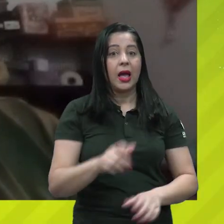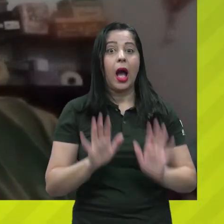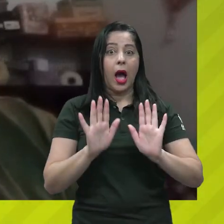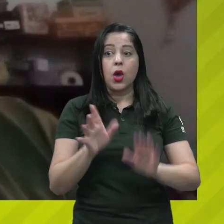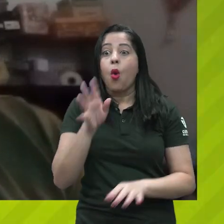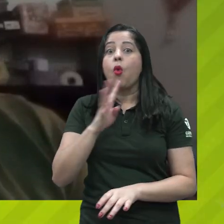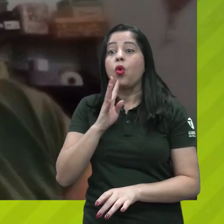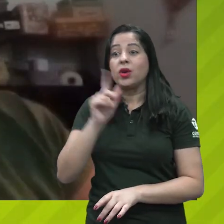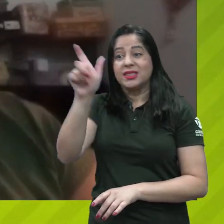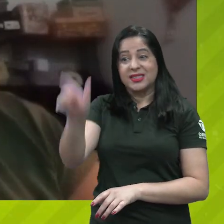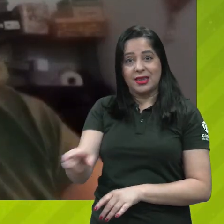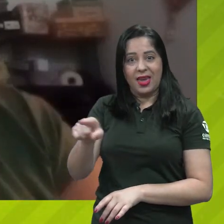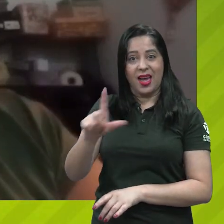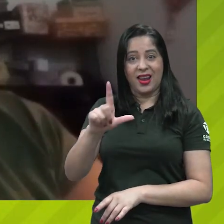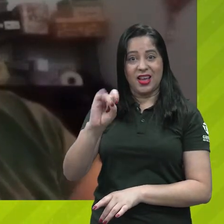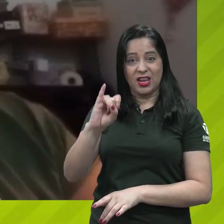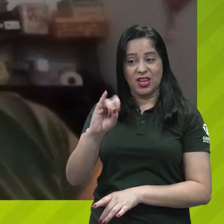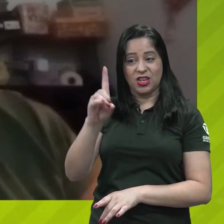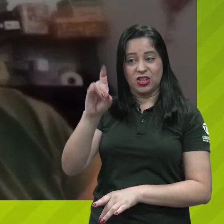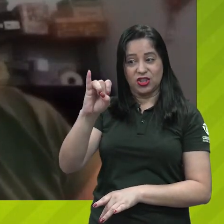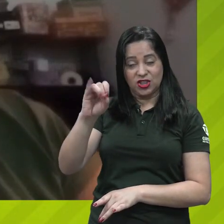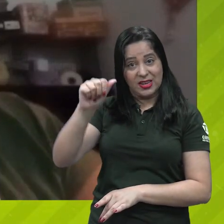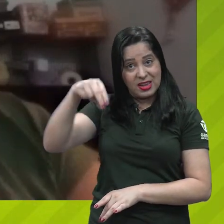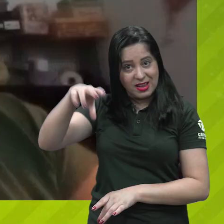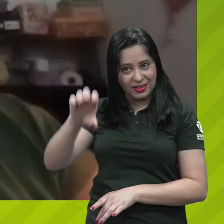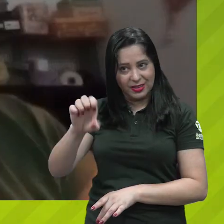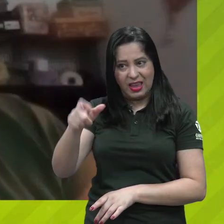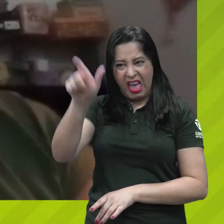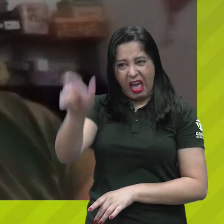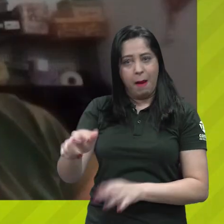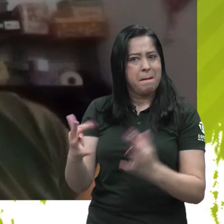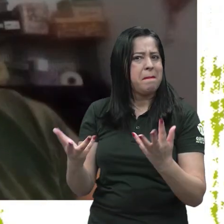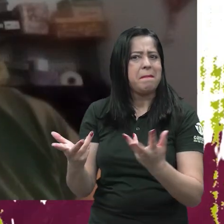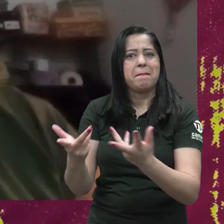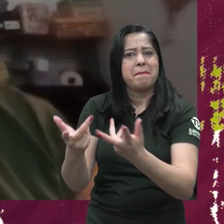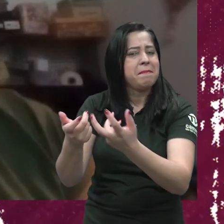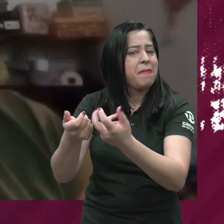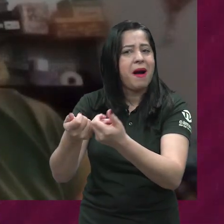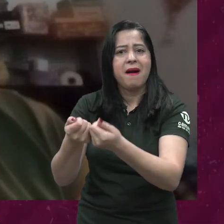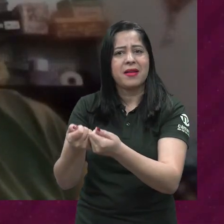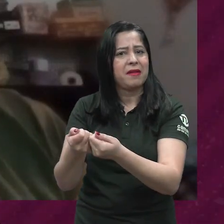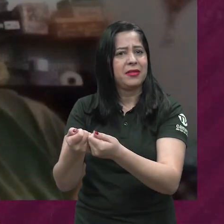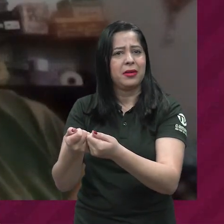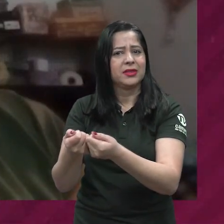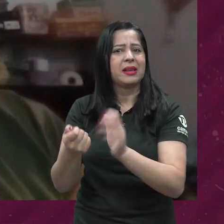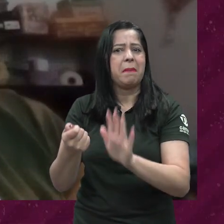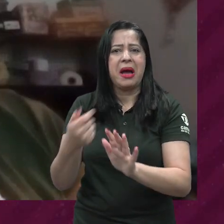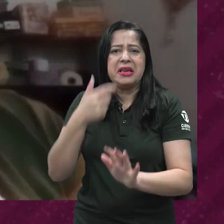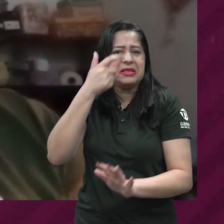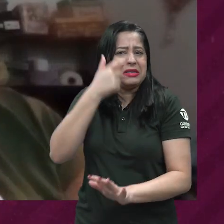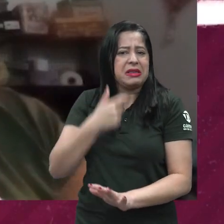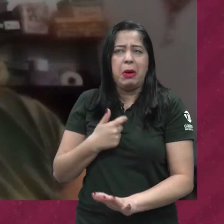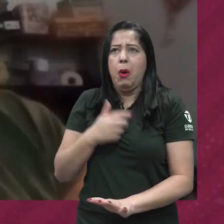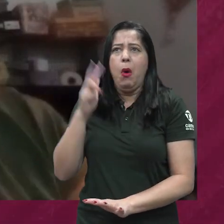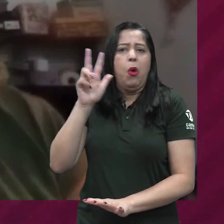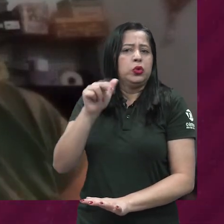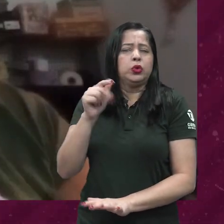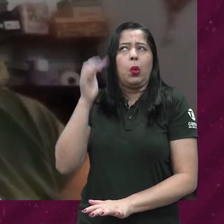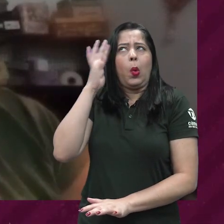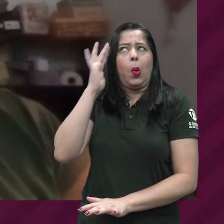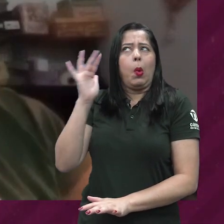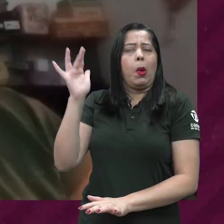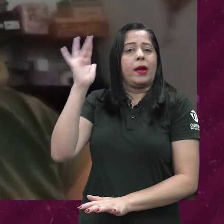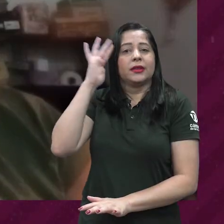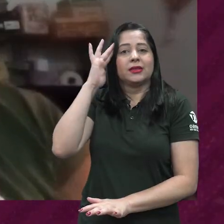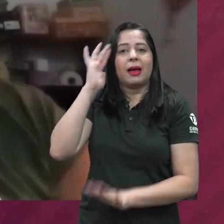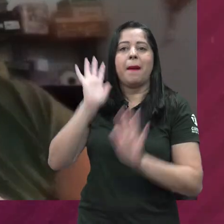pessoa maravilhosa. Só que eu nem esperava em conhecer a Lidiane, nem passava pela minha cabeça.